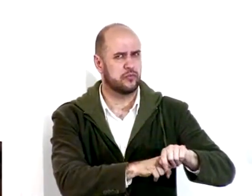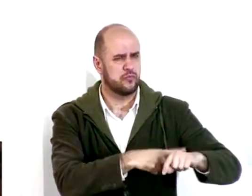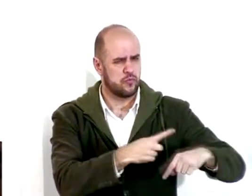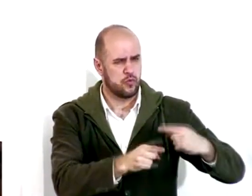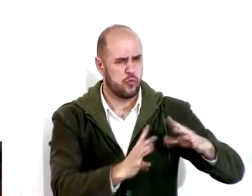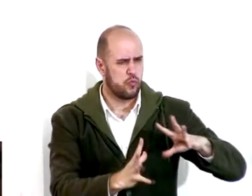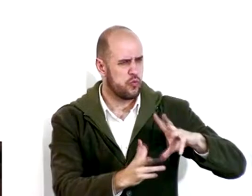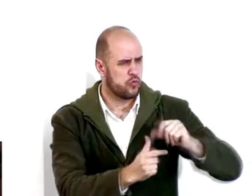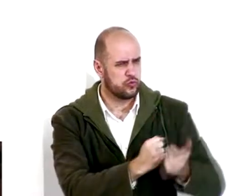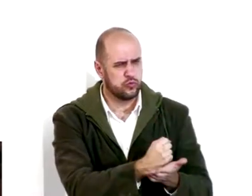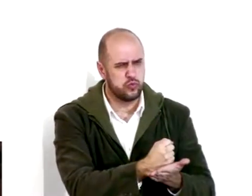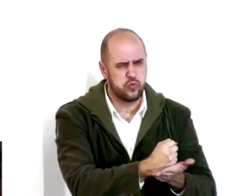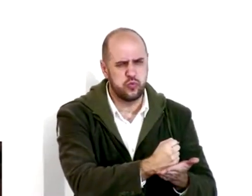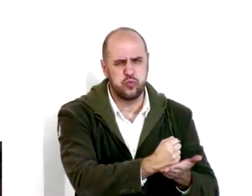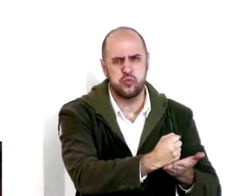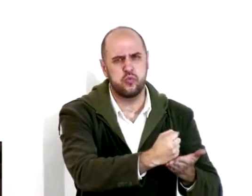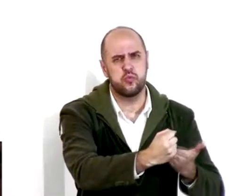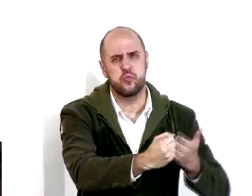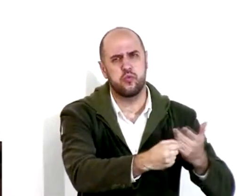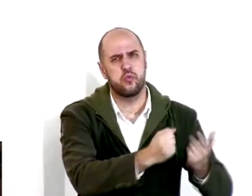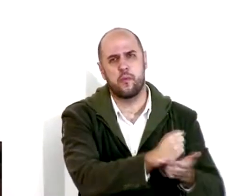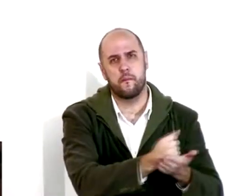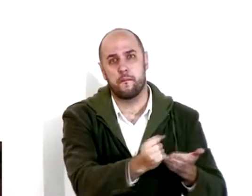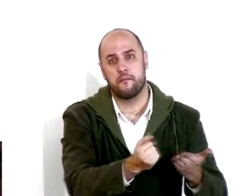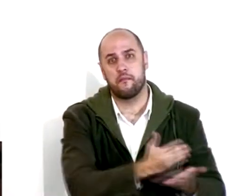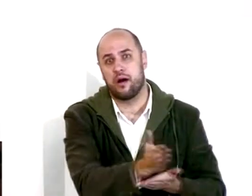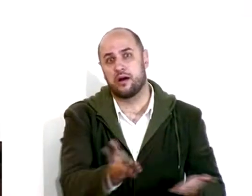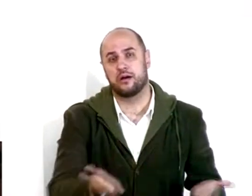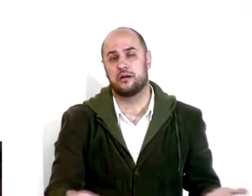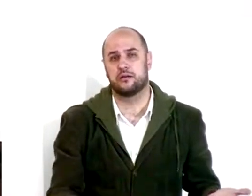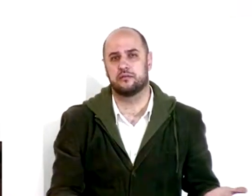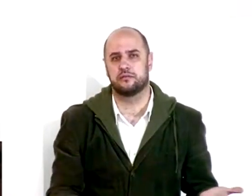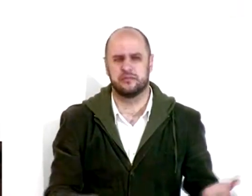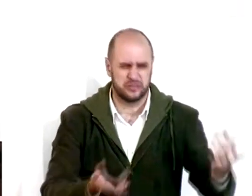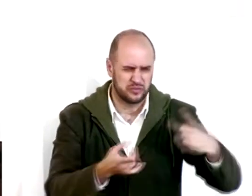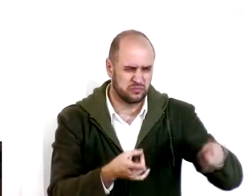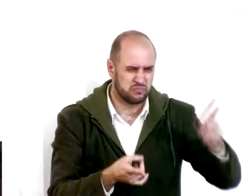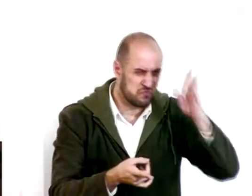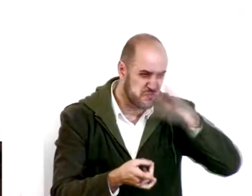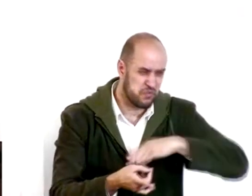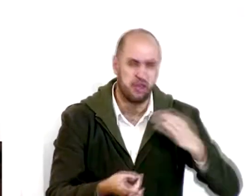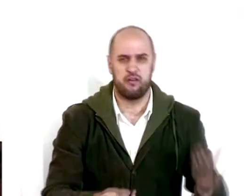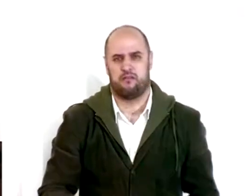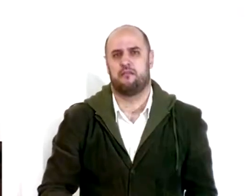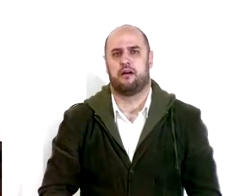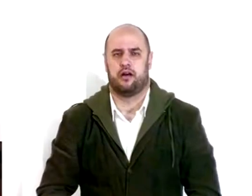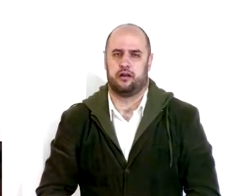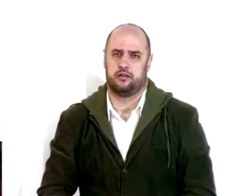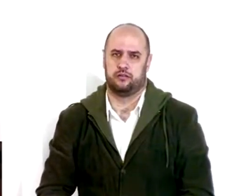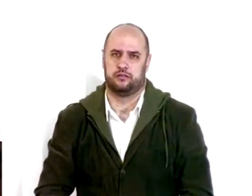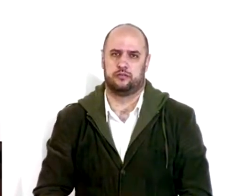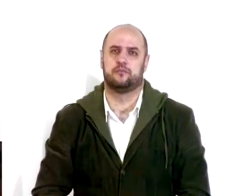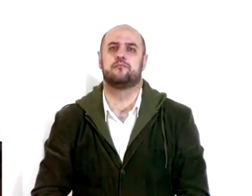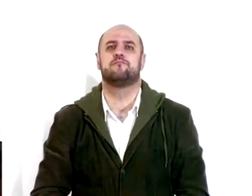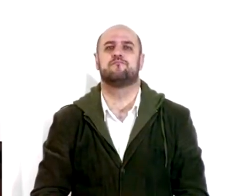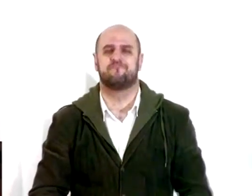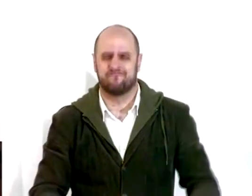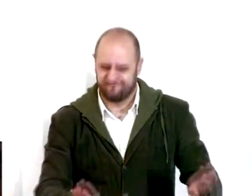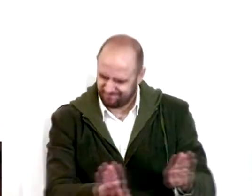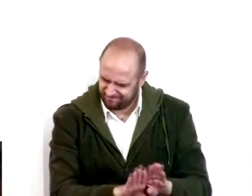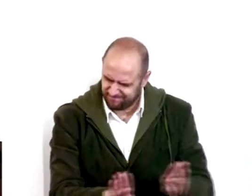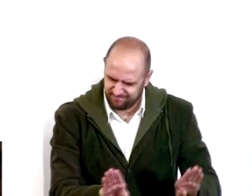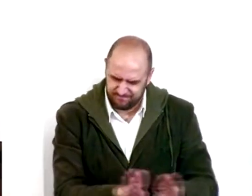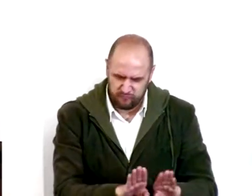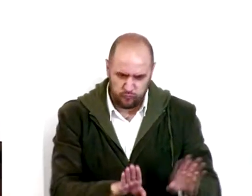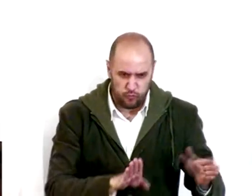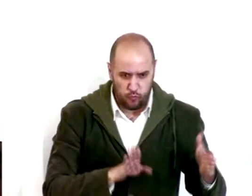mundo. Eles são comparados à classe obscura e comum da humanidade. serão compelidos ao